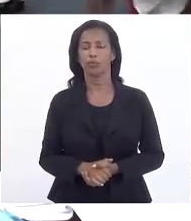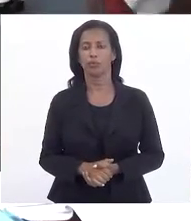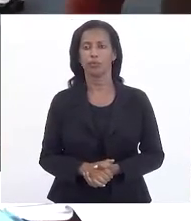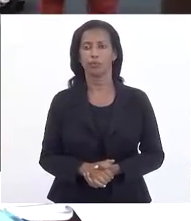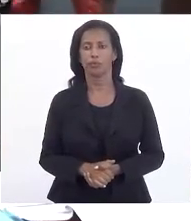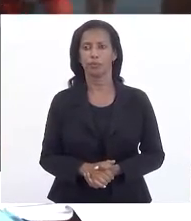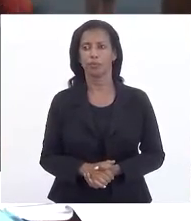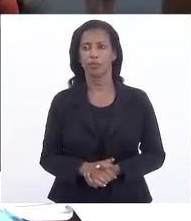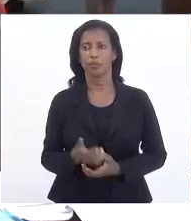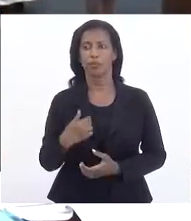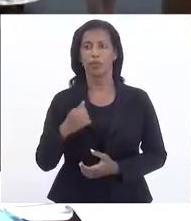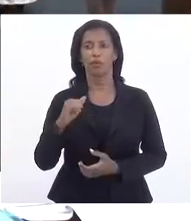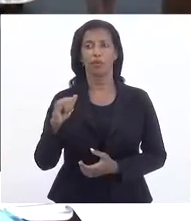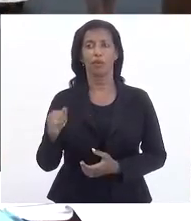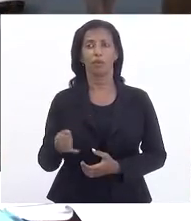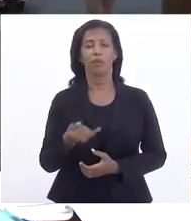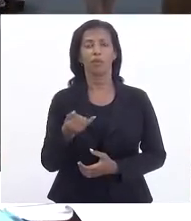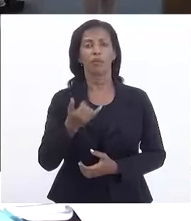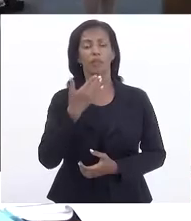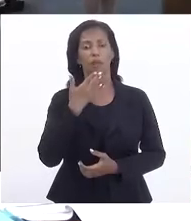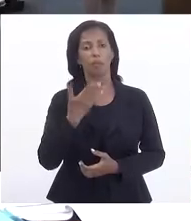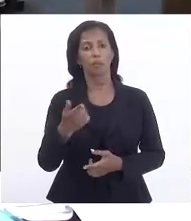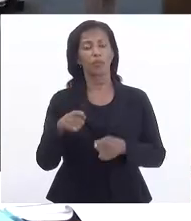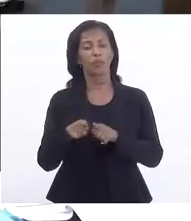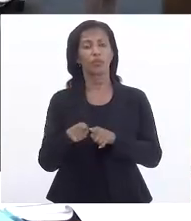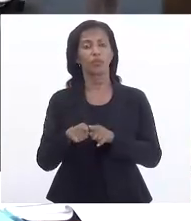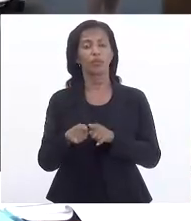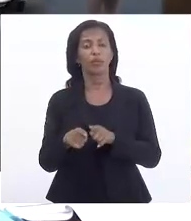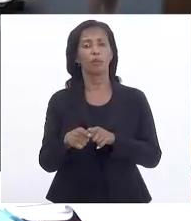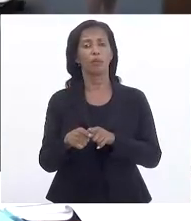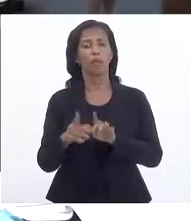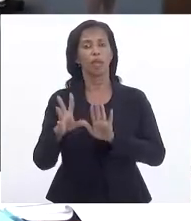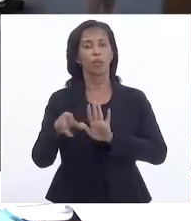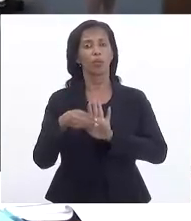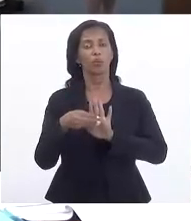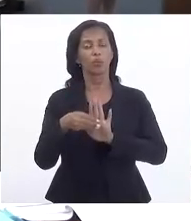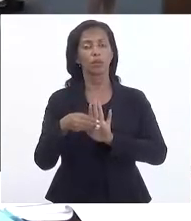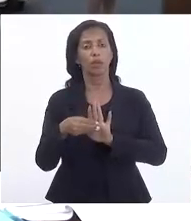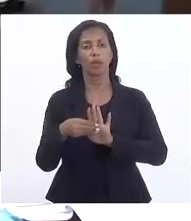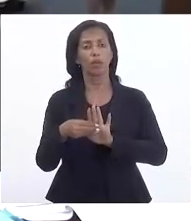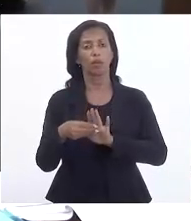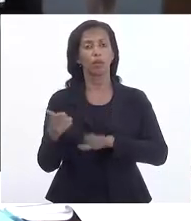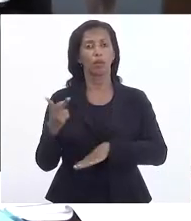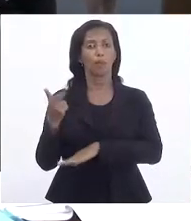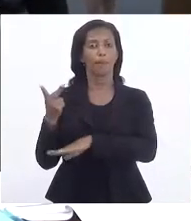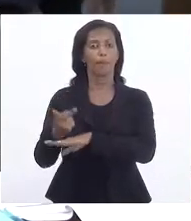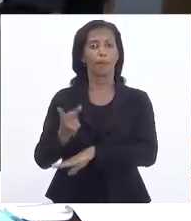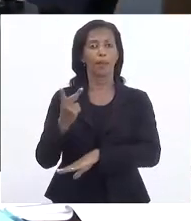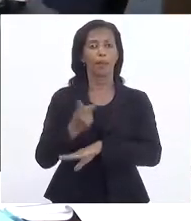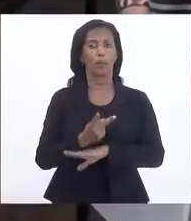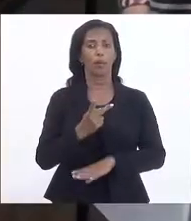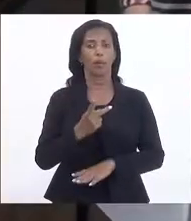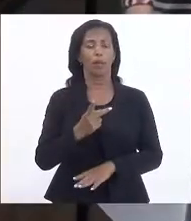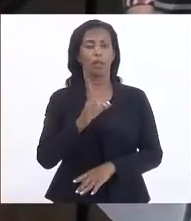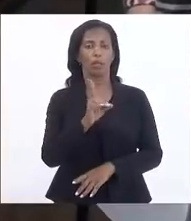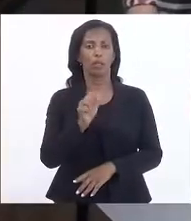aproveitar inclusive também para solicitar a inclusão de pauta dos dois prêmios dandaras que foram